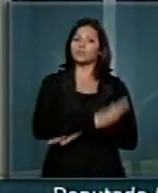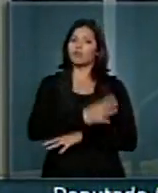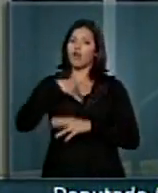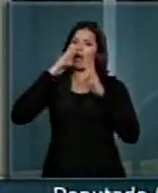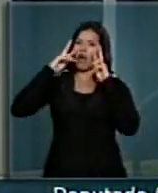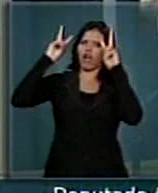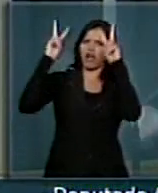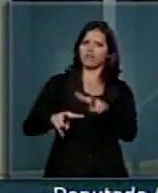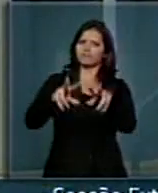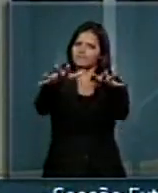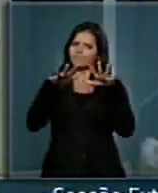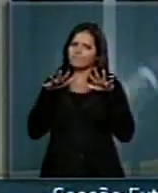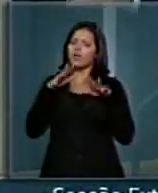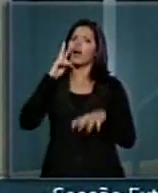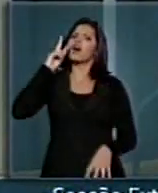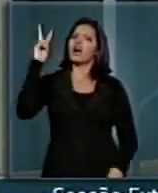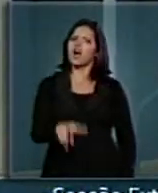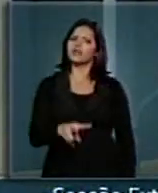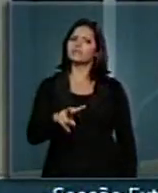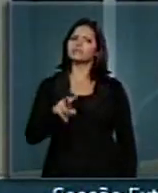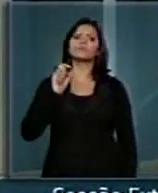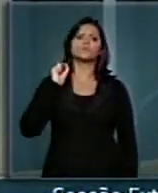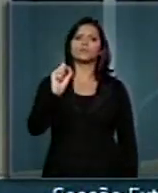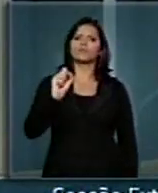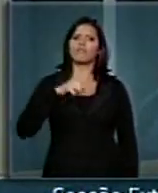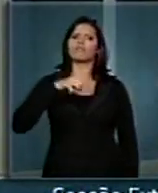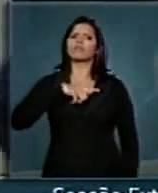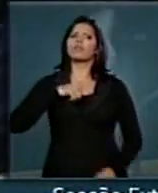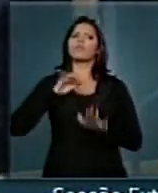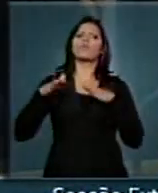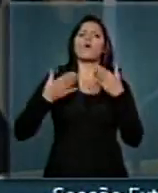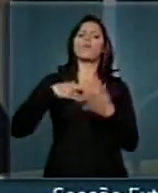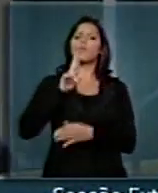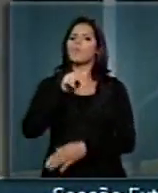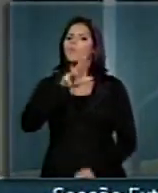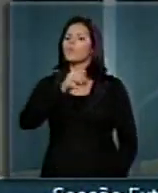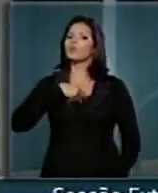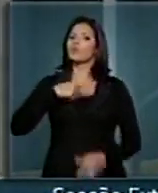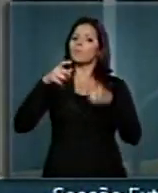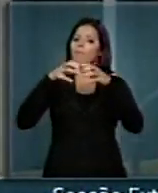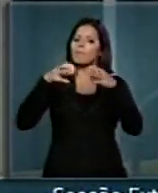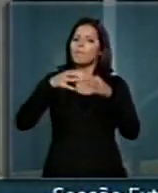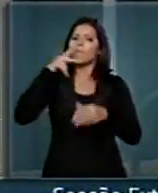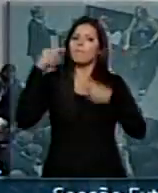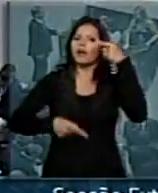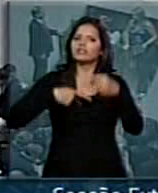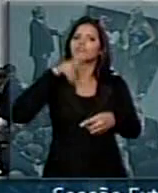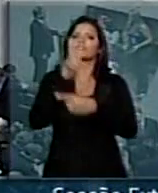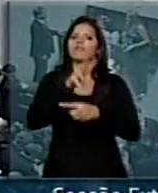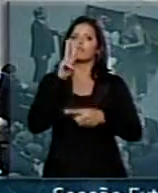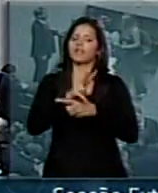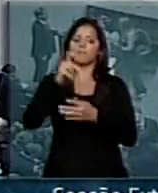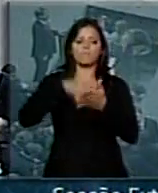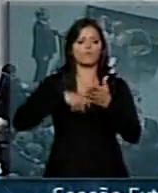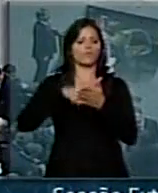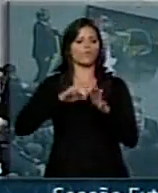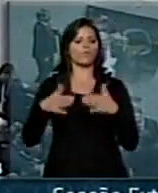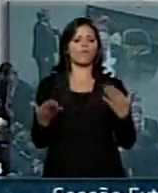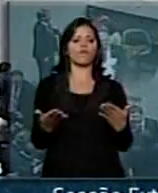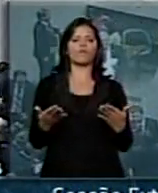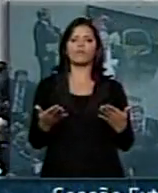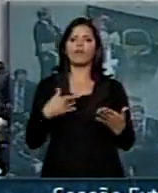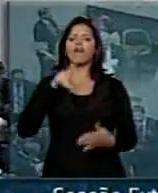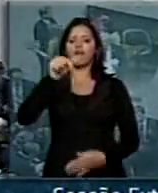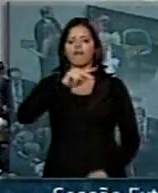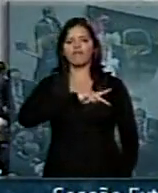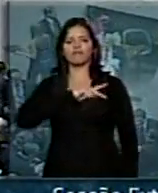para aquele plenário e veja qual é o único partido que está defendendo o imposto. É